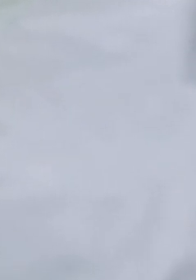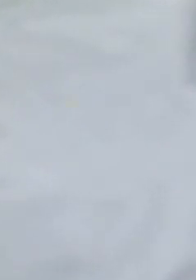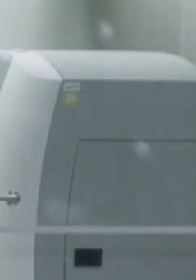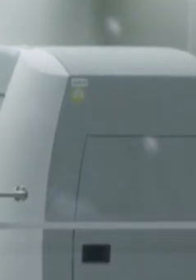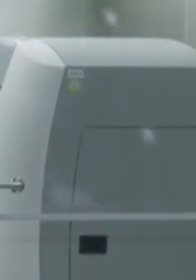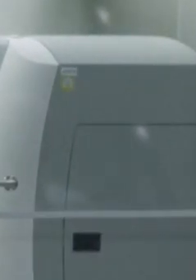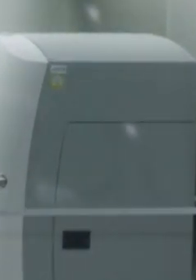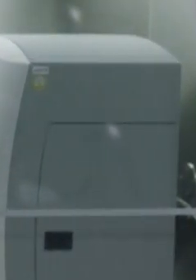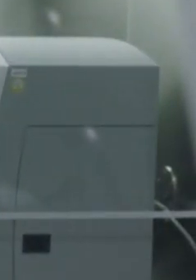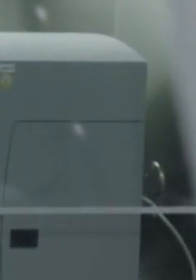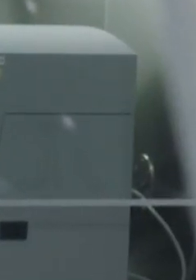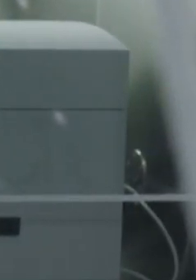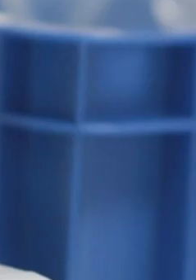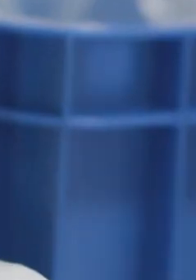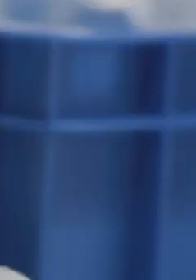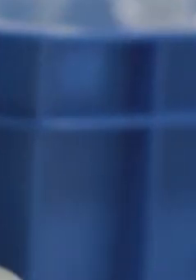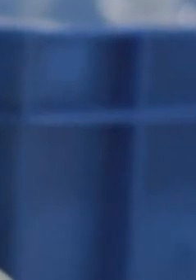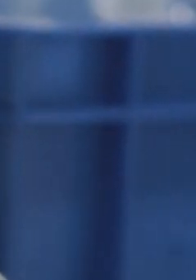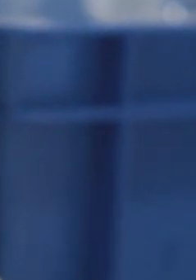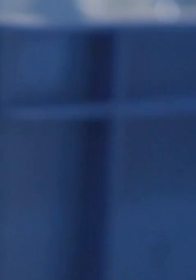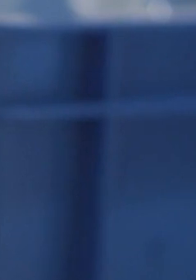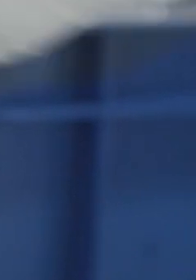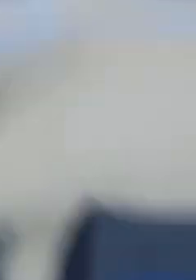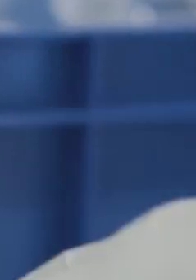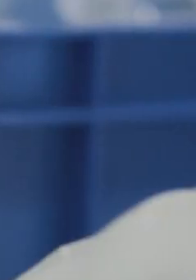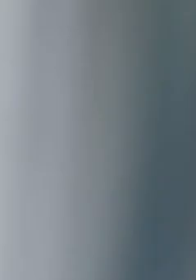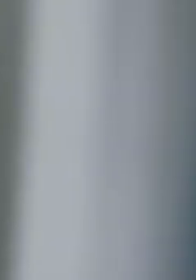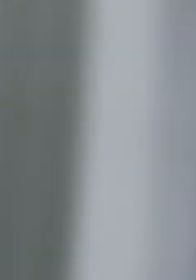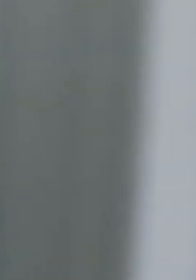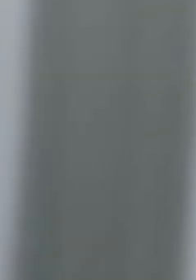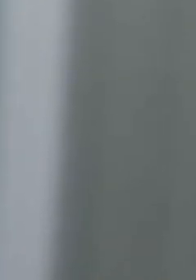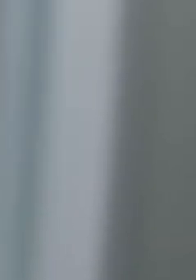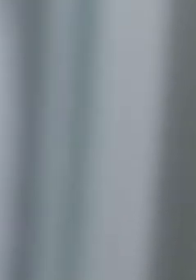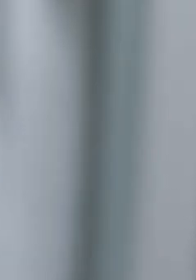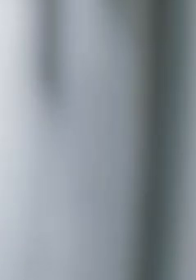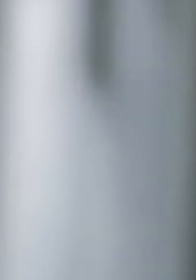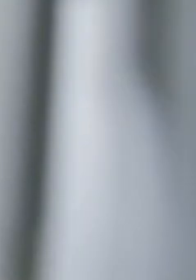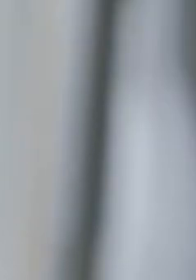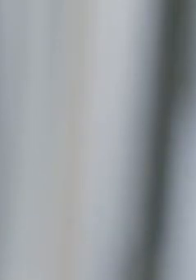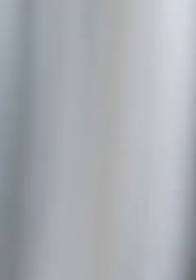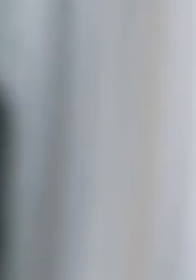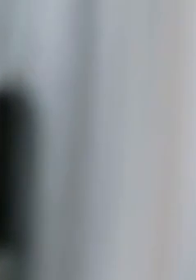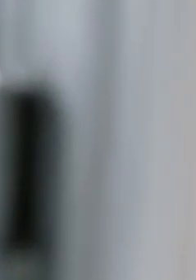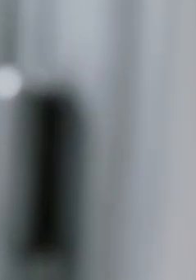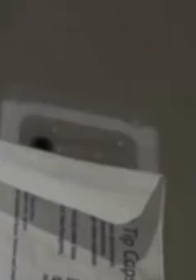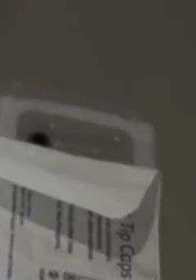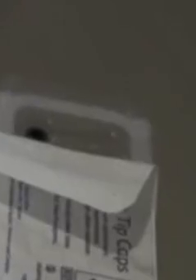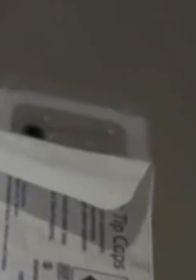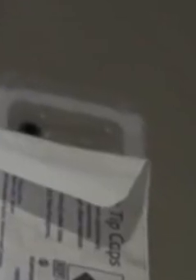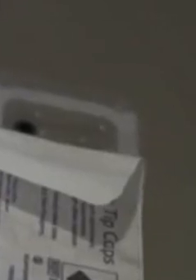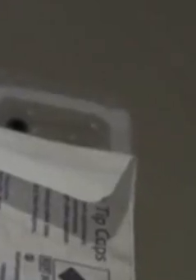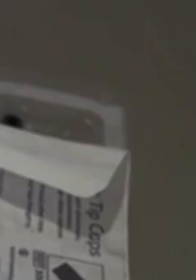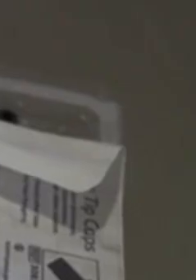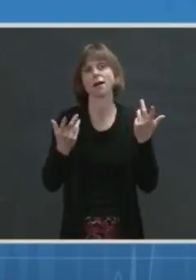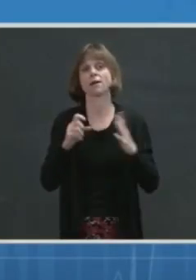doses de vacinas da Johnson & Johnson na próxima semana, caso o imunizante receba sinal verde da Administração de Alimentos e Medicamentos, a